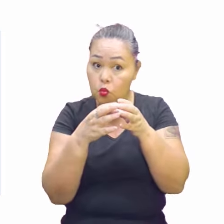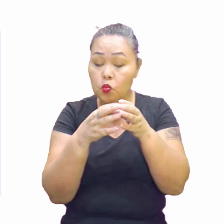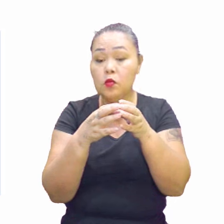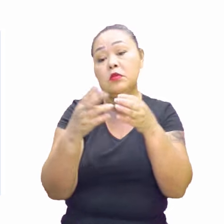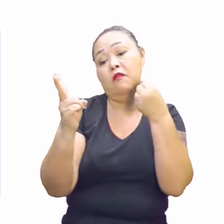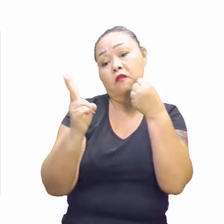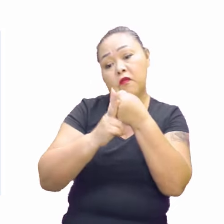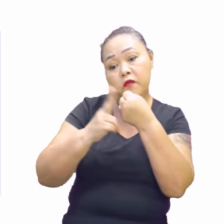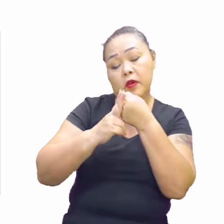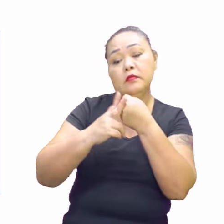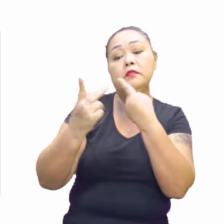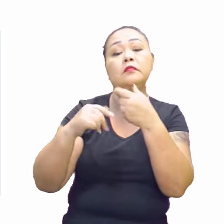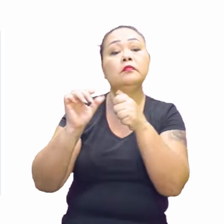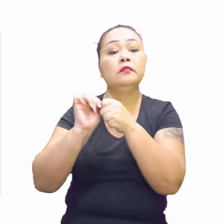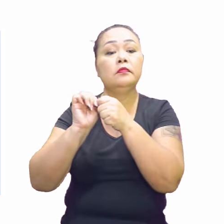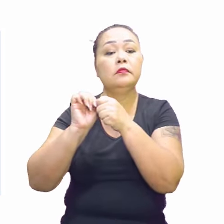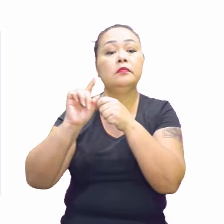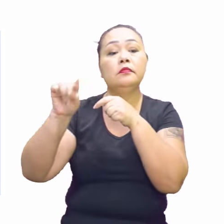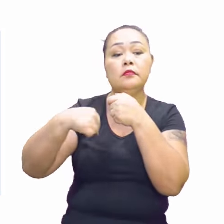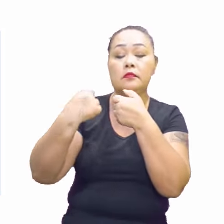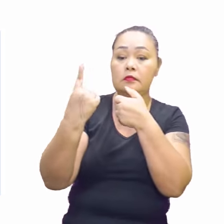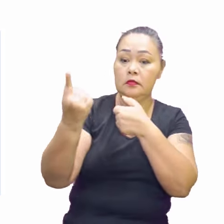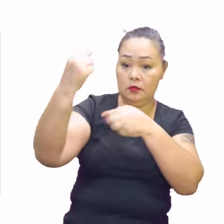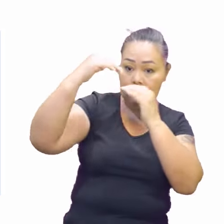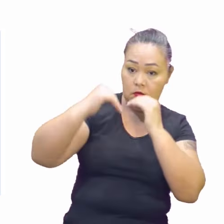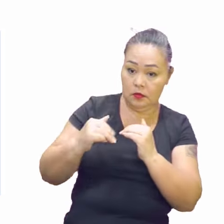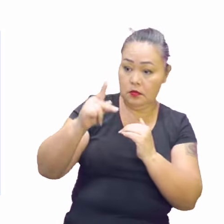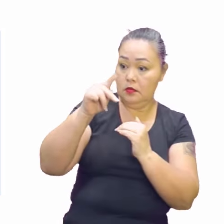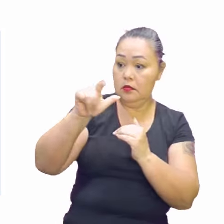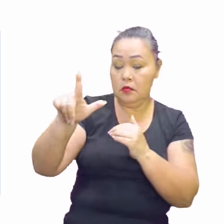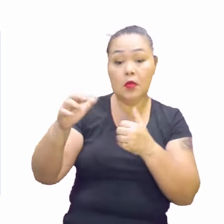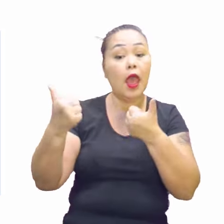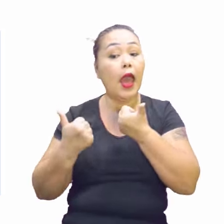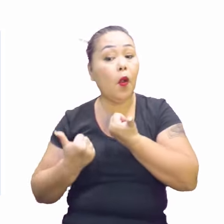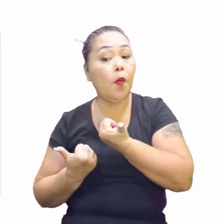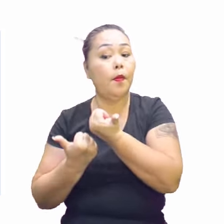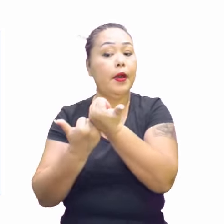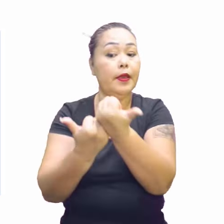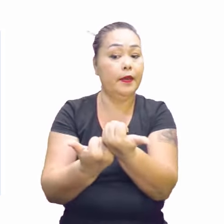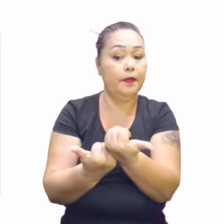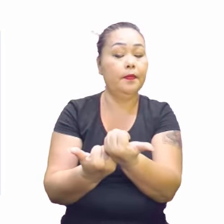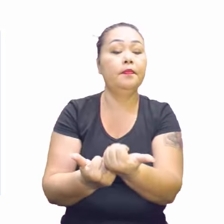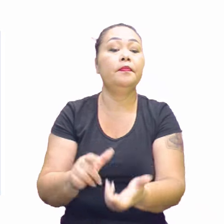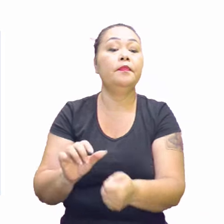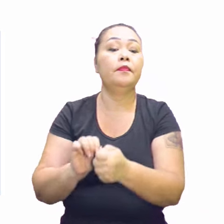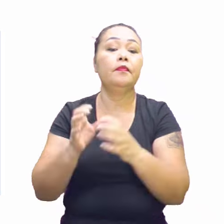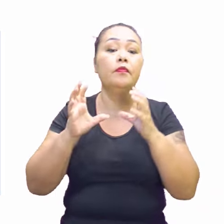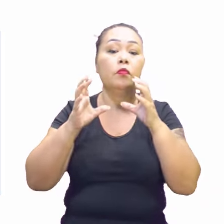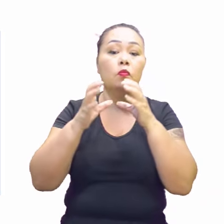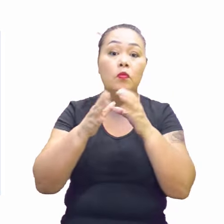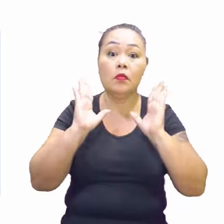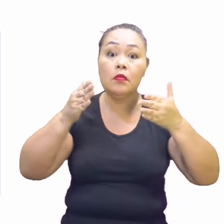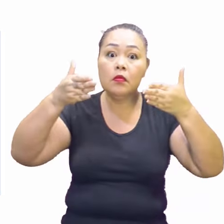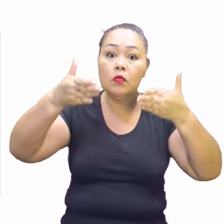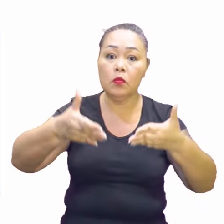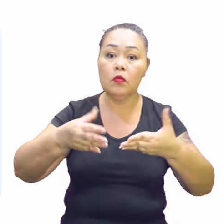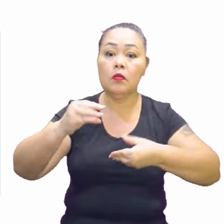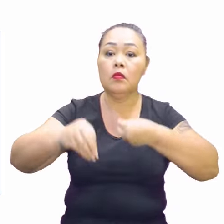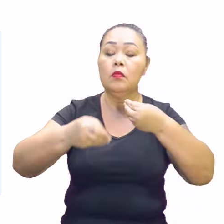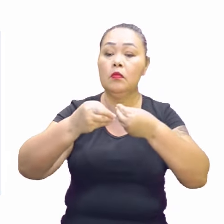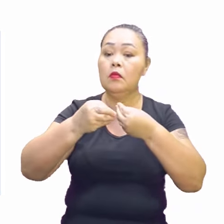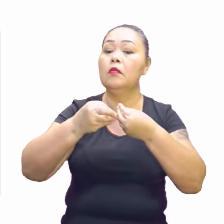no singular. Aqui pluralizou, então volta também para fazer. Acompanha. Se o coletivo vier especificado